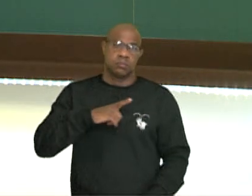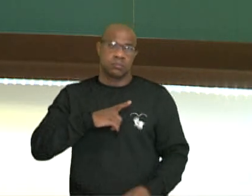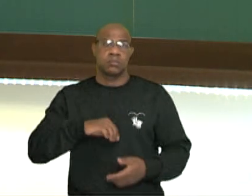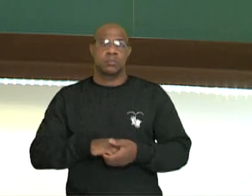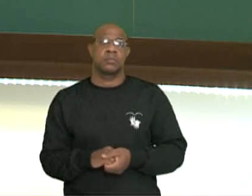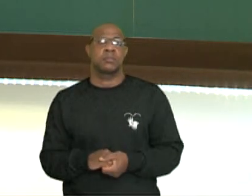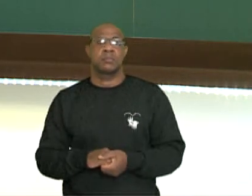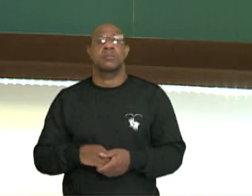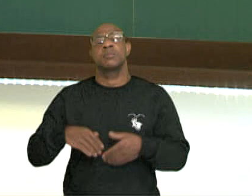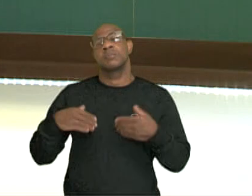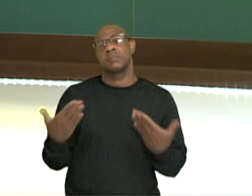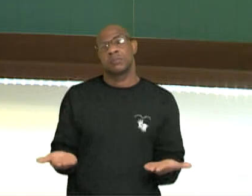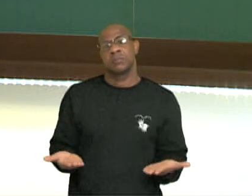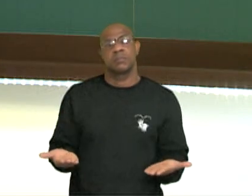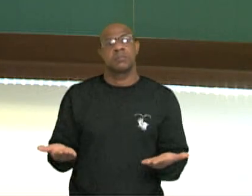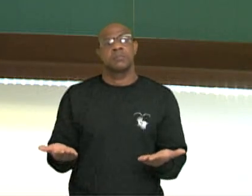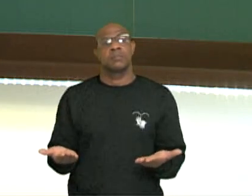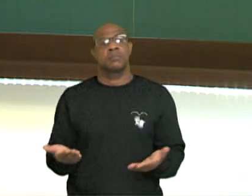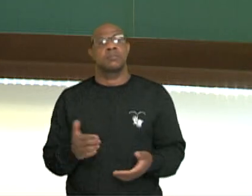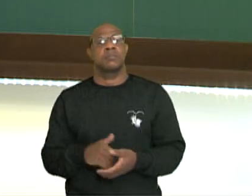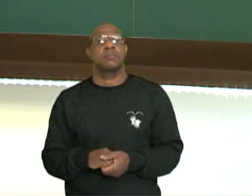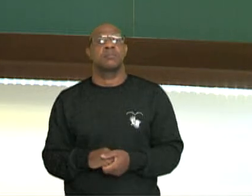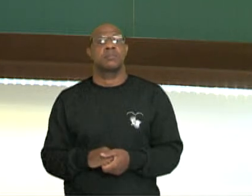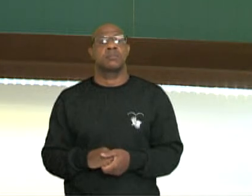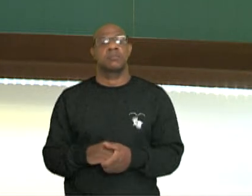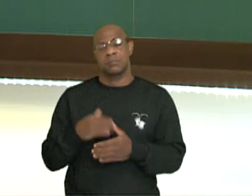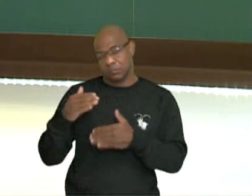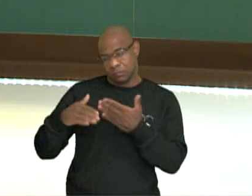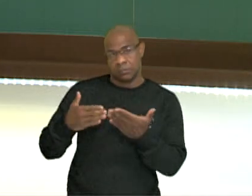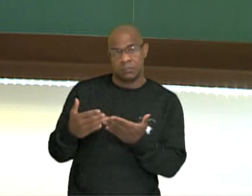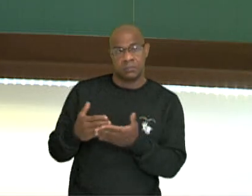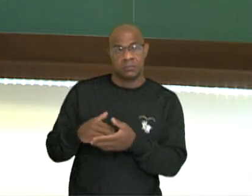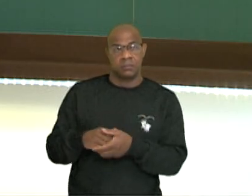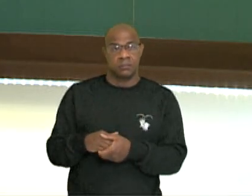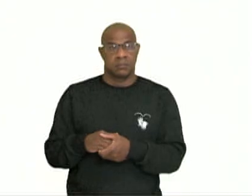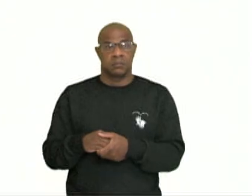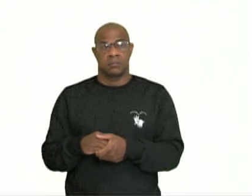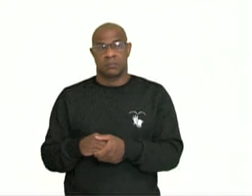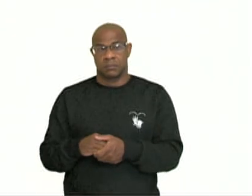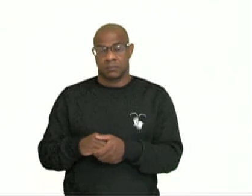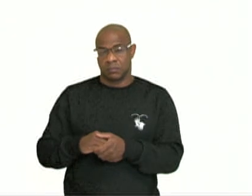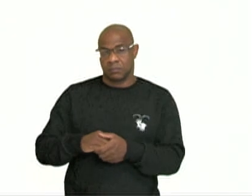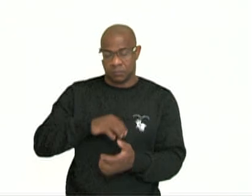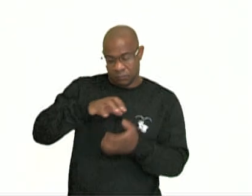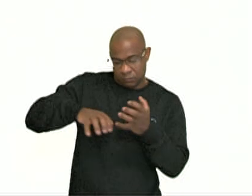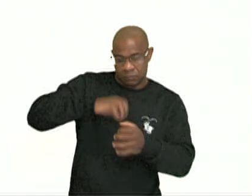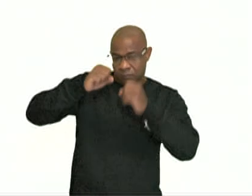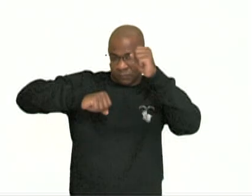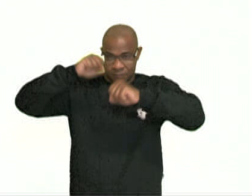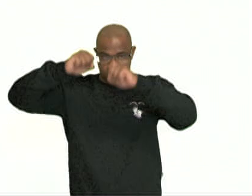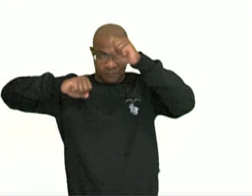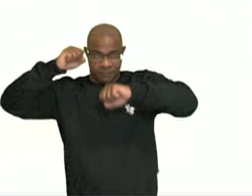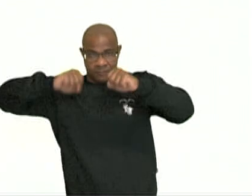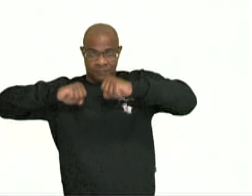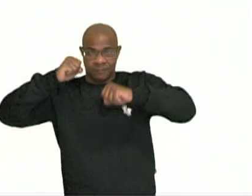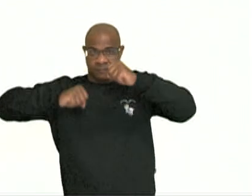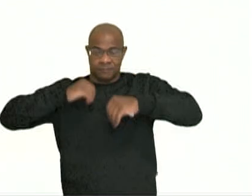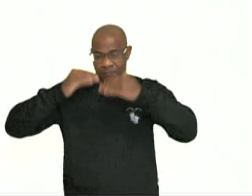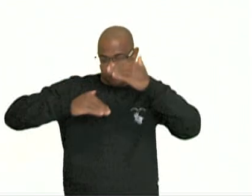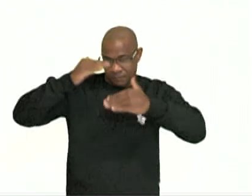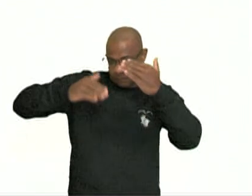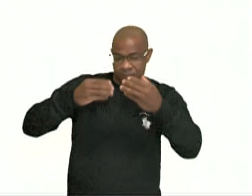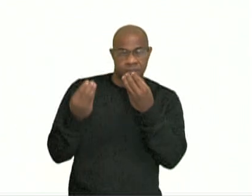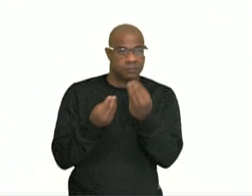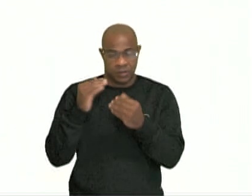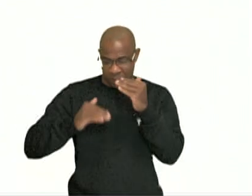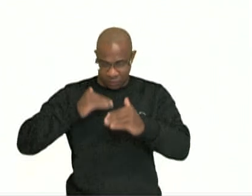principalmente. E aí, a Revolução Industrial marca o início do capitalismo que colocou tudo a seu